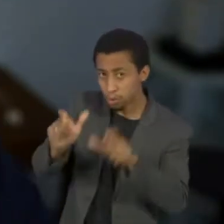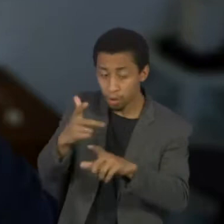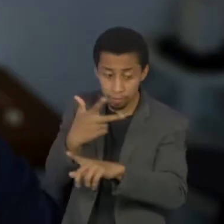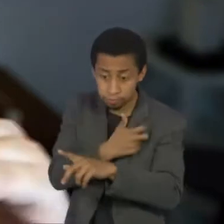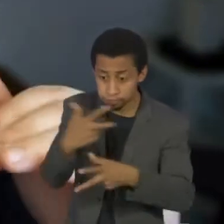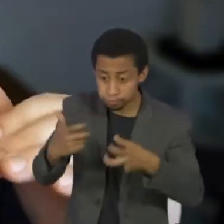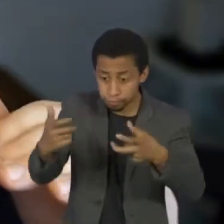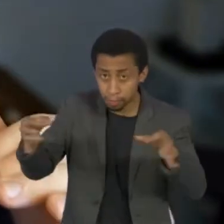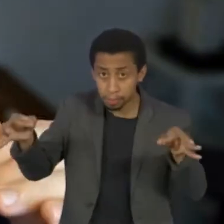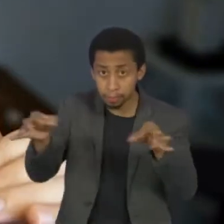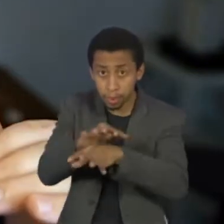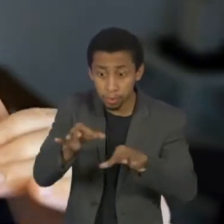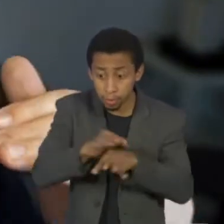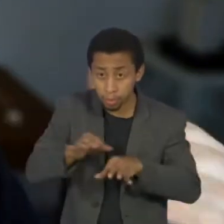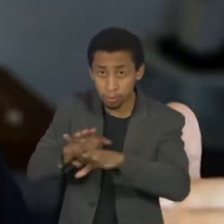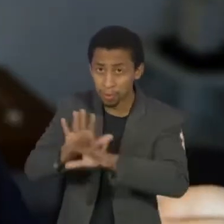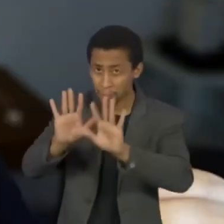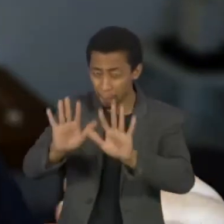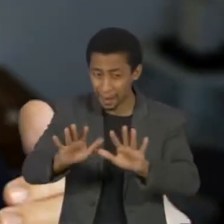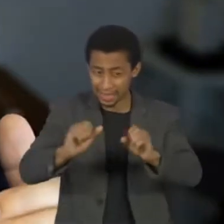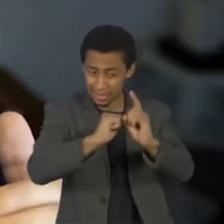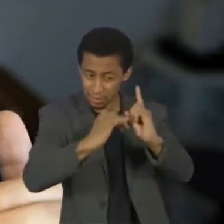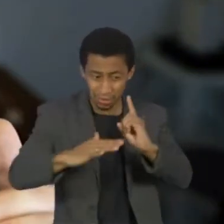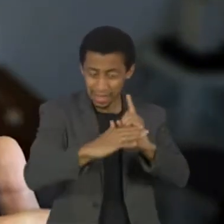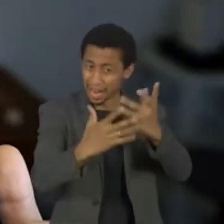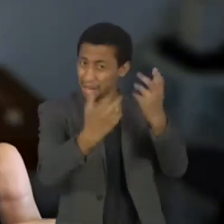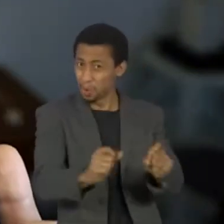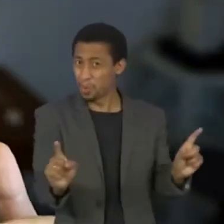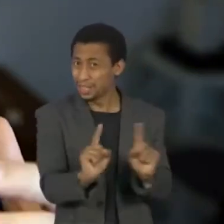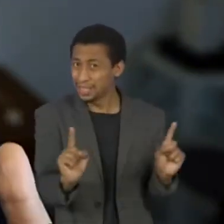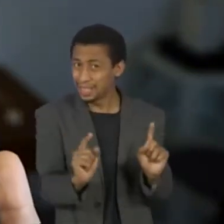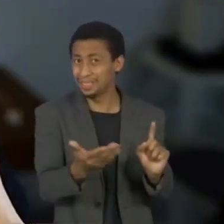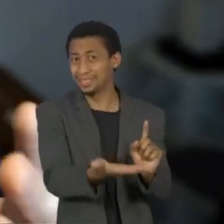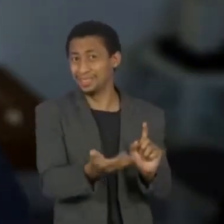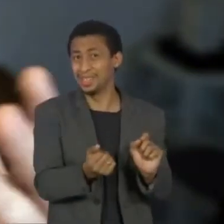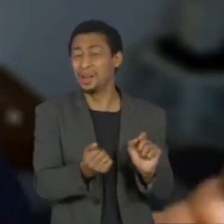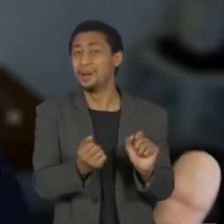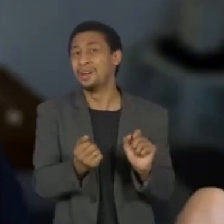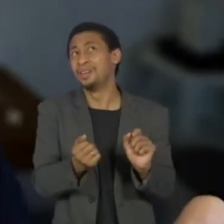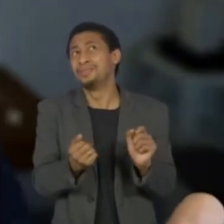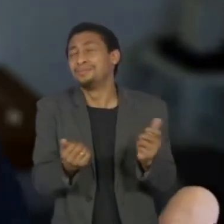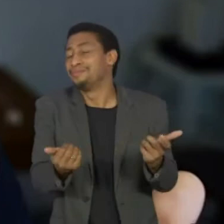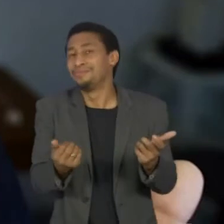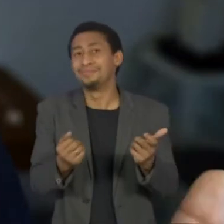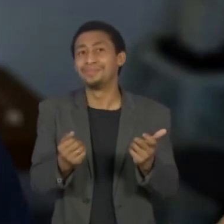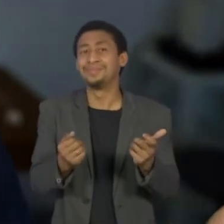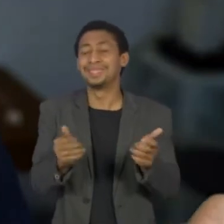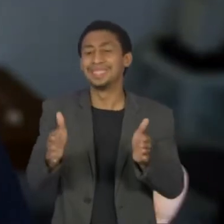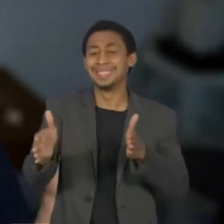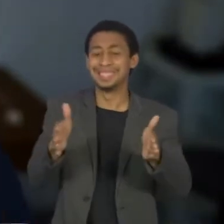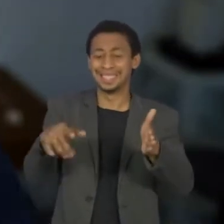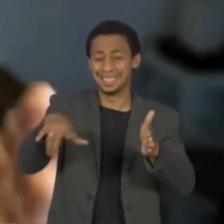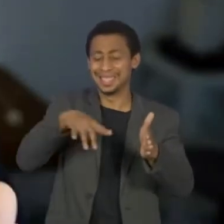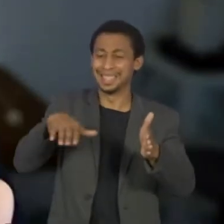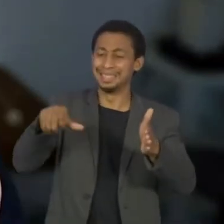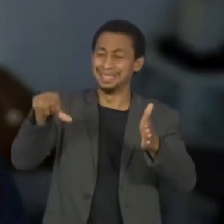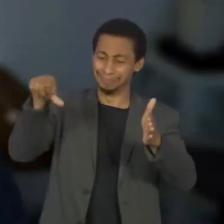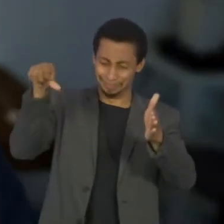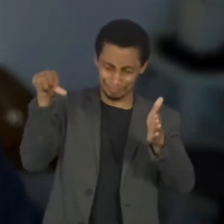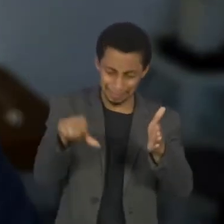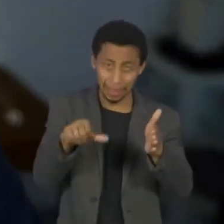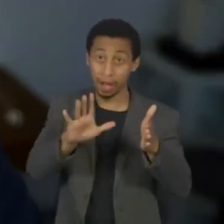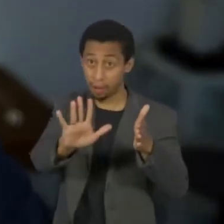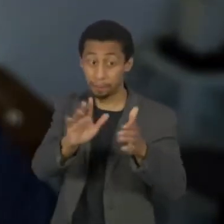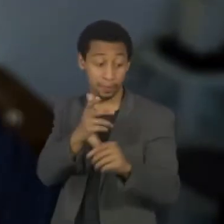vacinadas. Se o limiar de aceitação da sociedade não chega nesse ponto, a gente pode chegar numa situação terrível em que temos